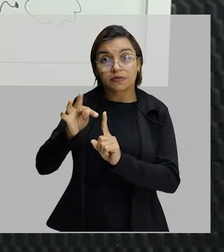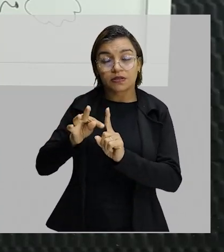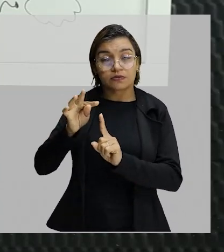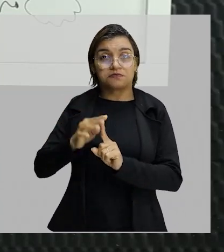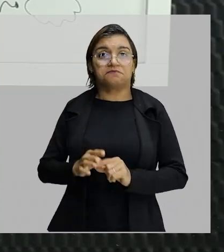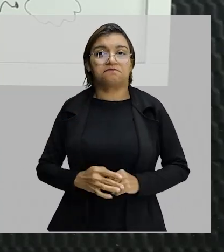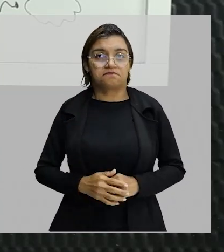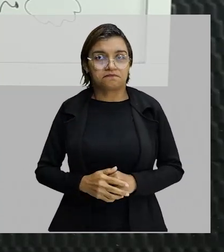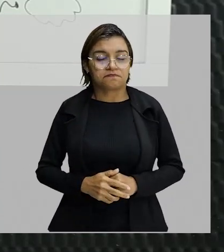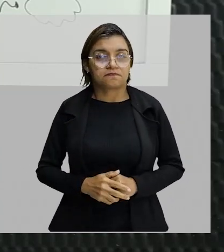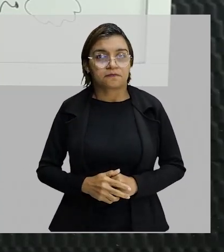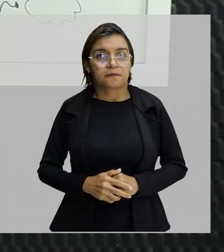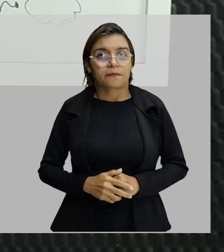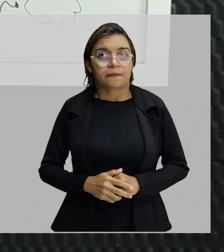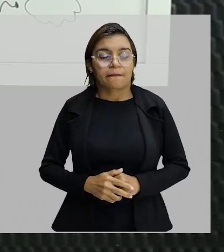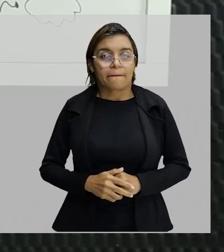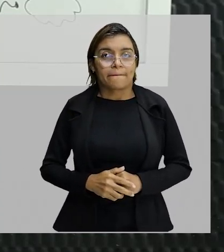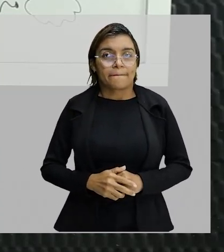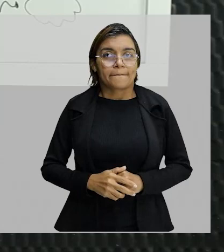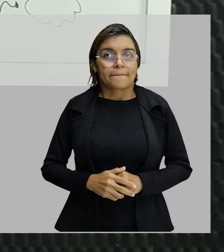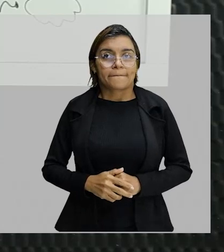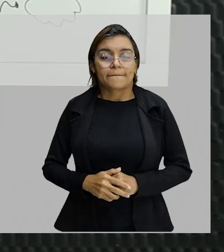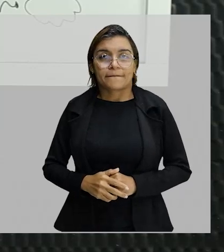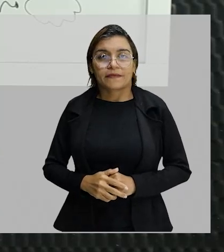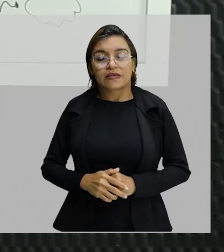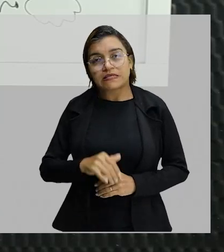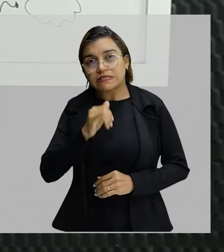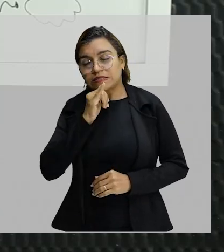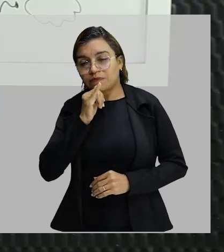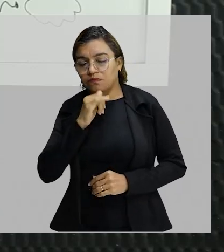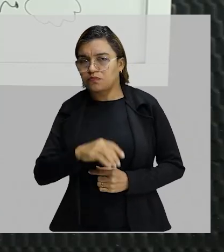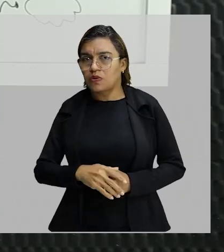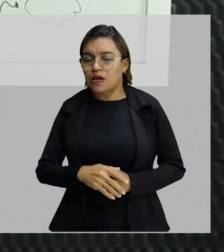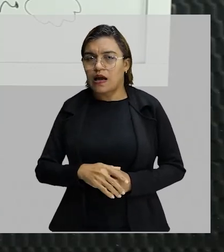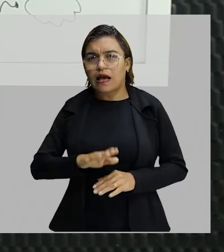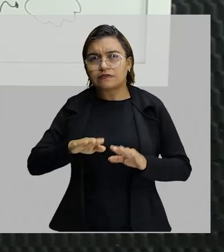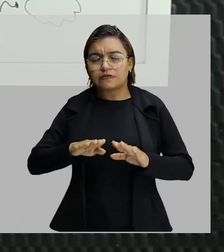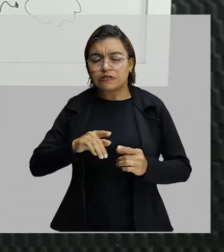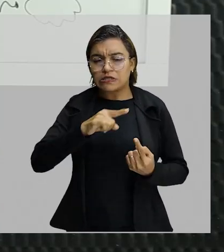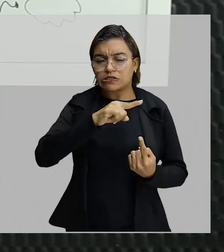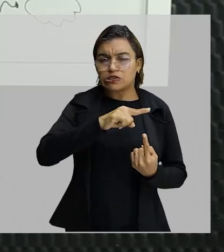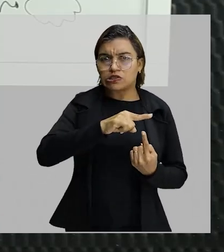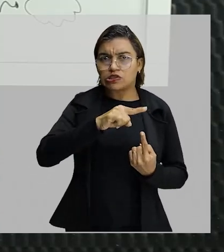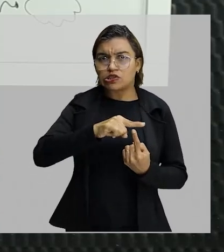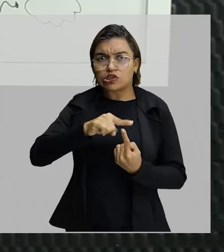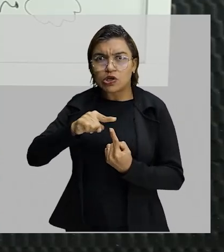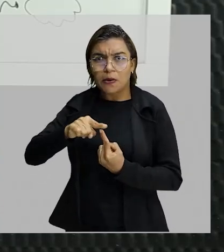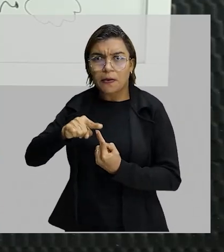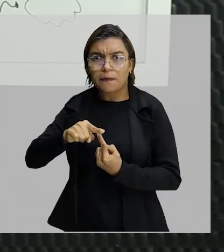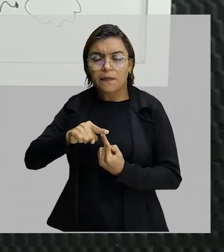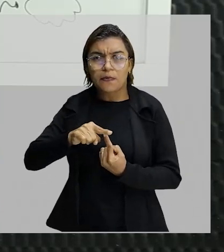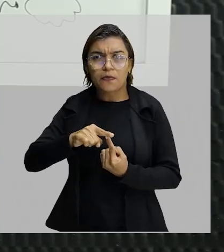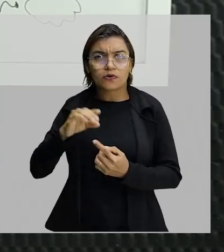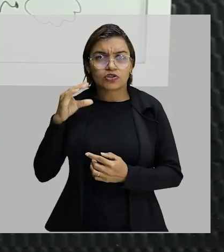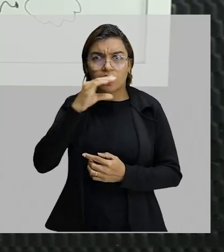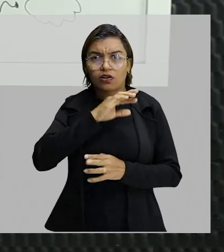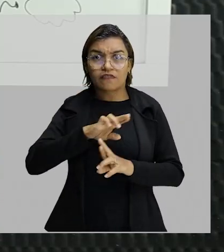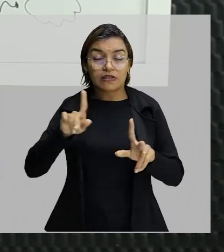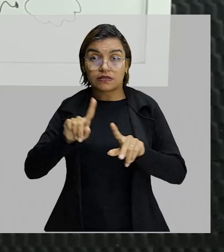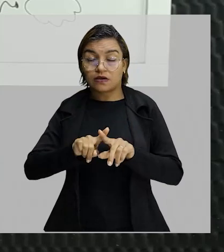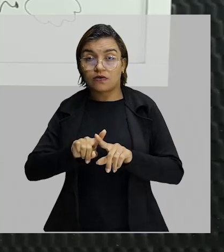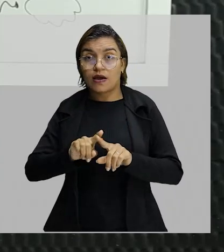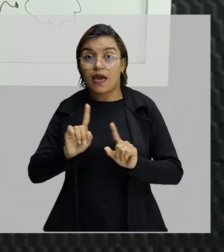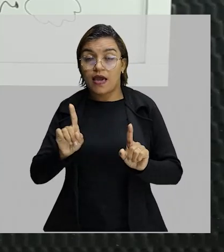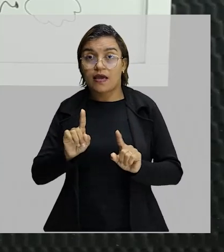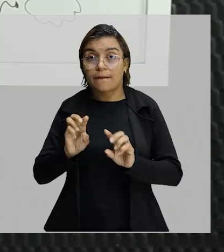verdade não é nem tipos de calores diferentes, mas é a própria característica da matéria que está recebendo